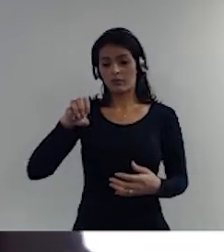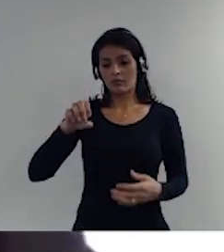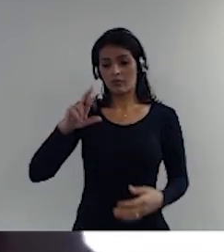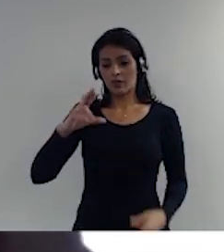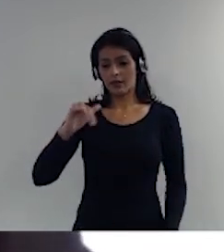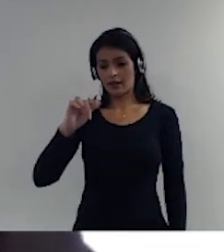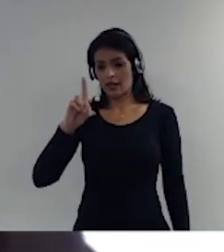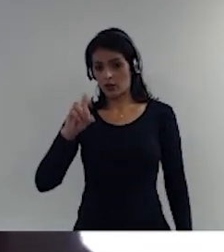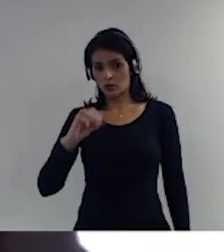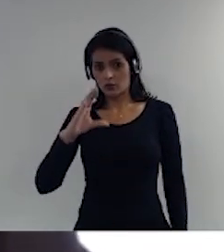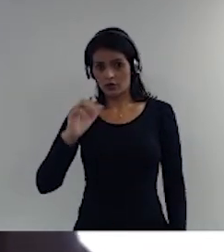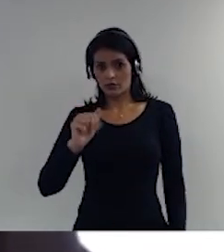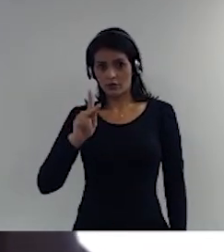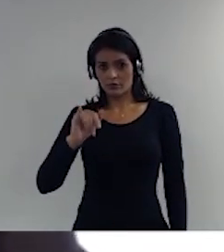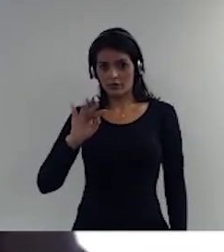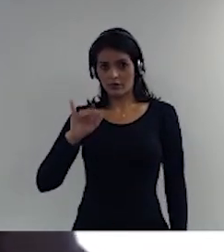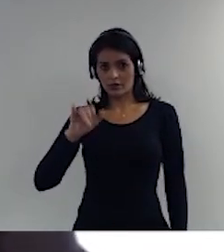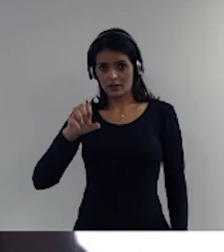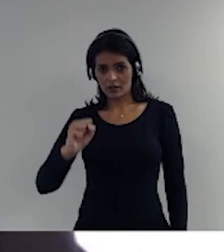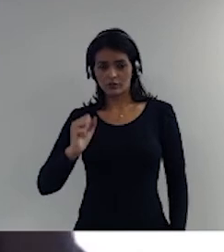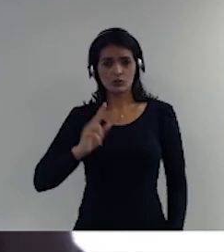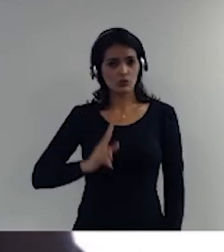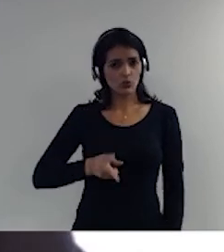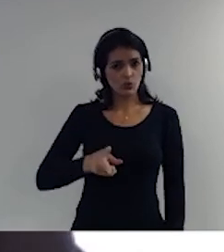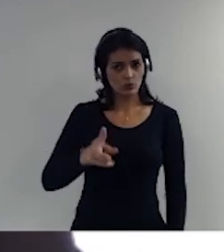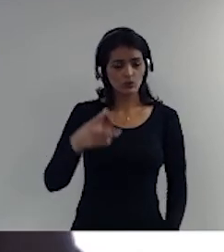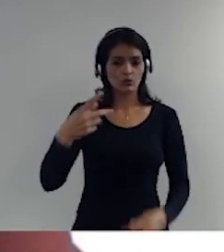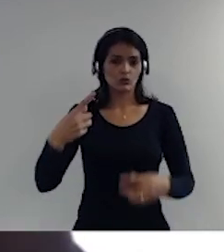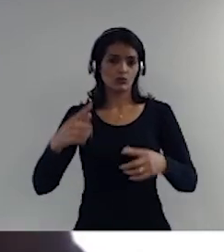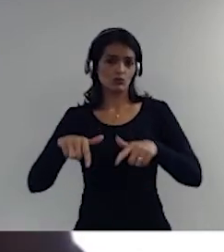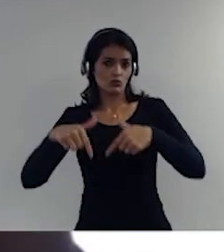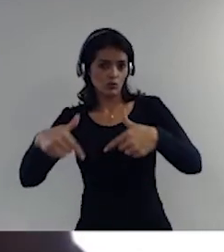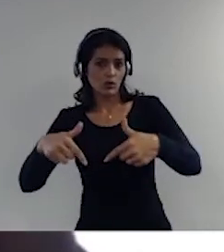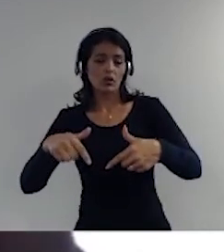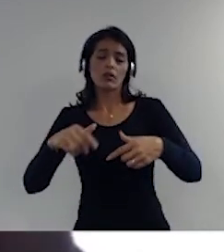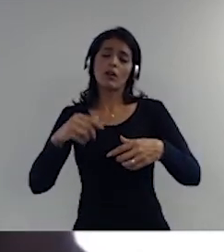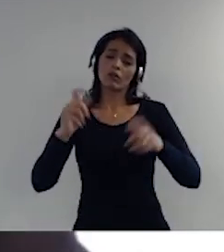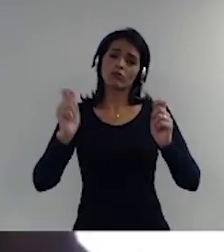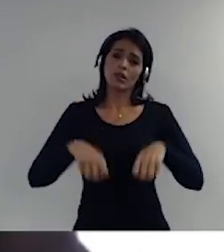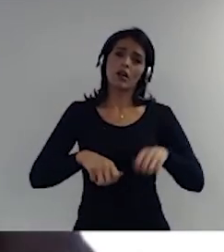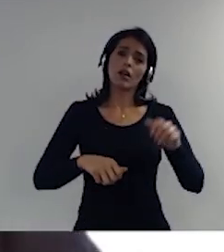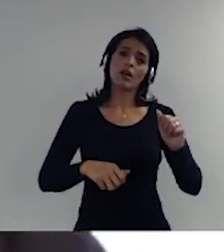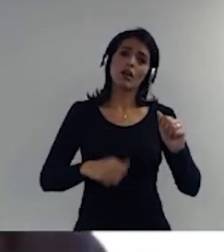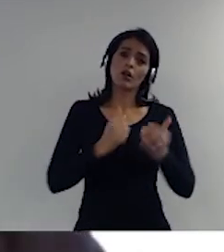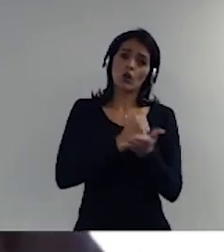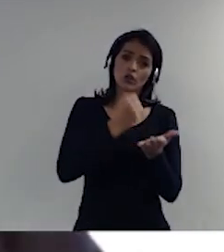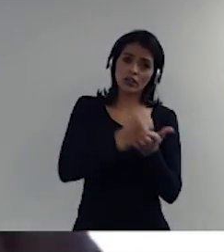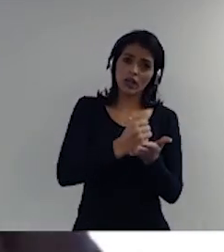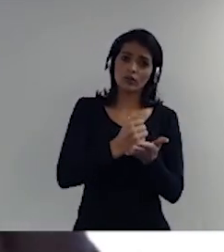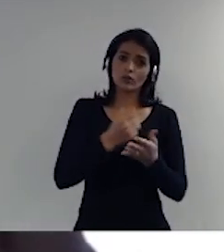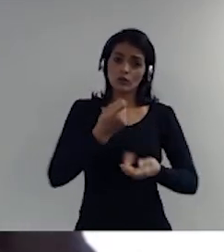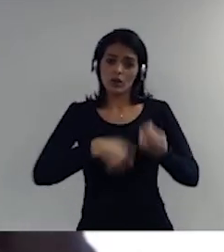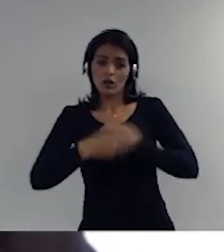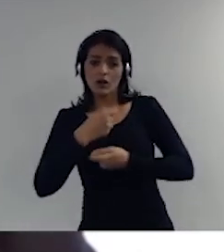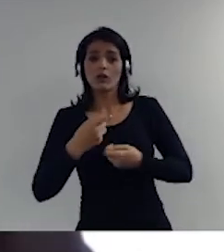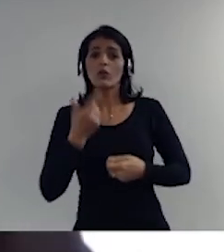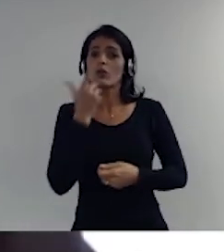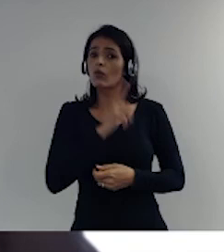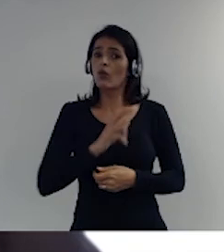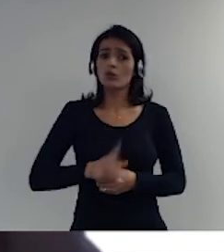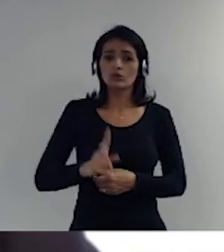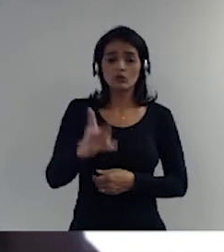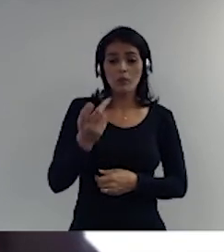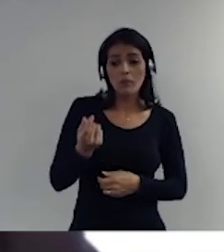em contínuo funcionamento, ele permite que os ativos que são negociados continuem a ser precificados adequadamente.